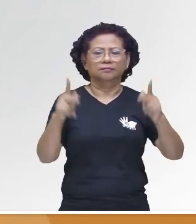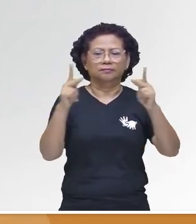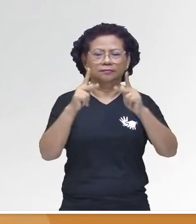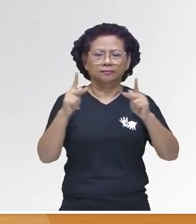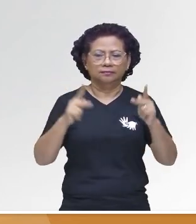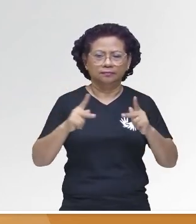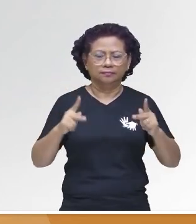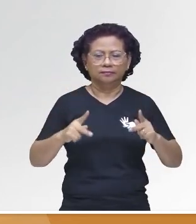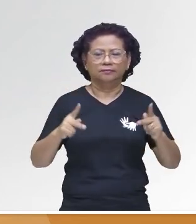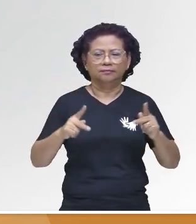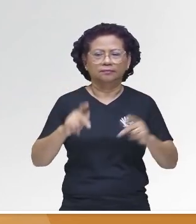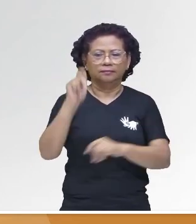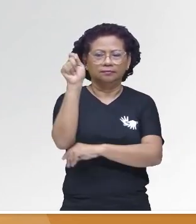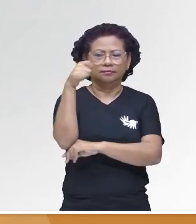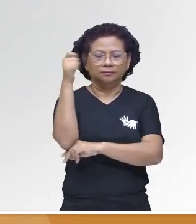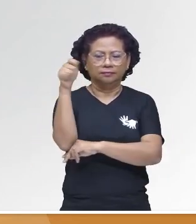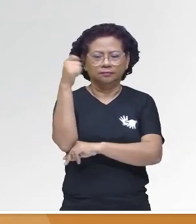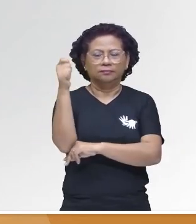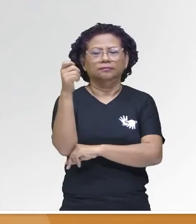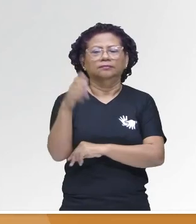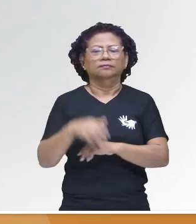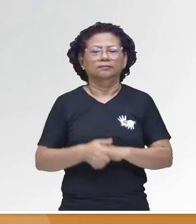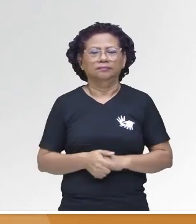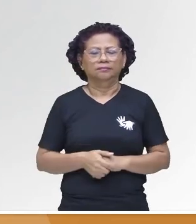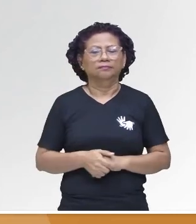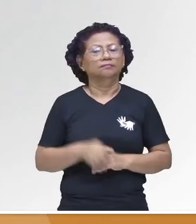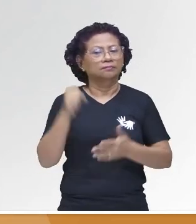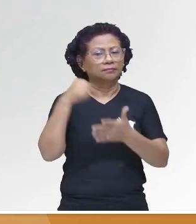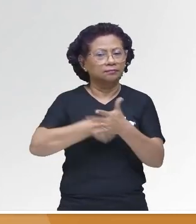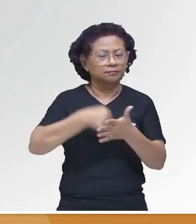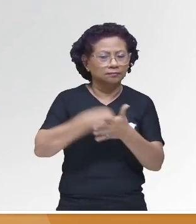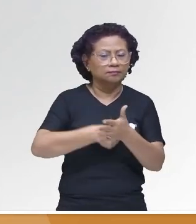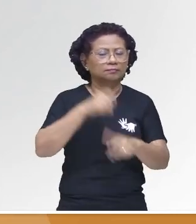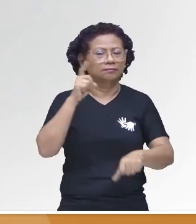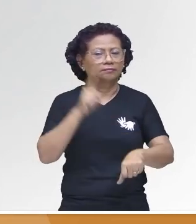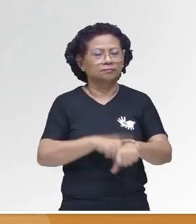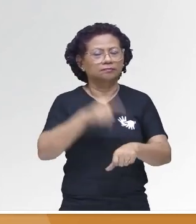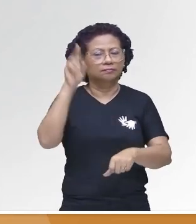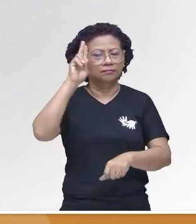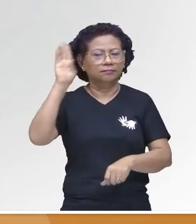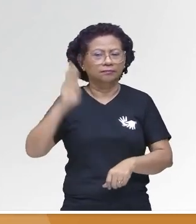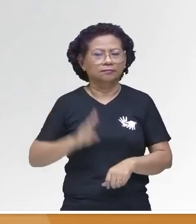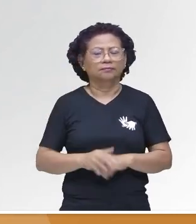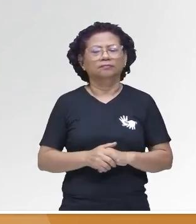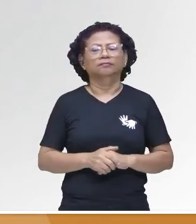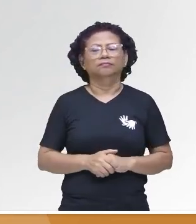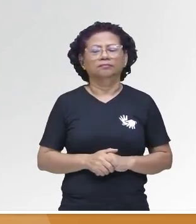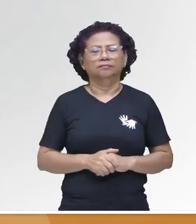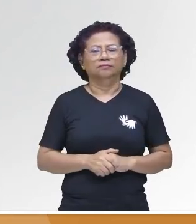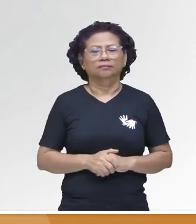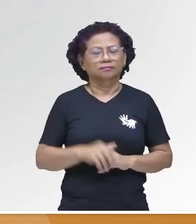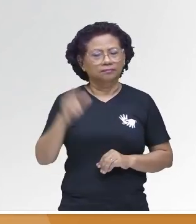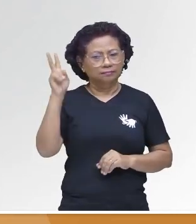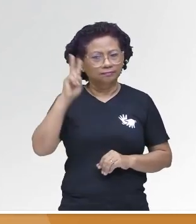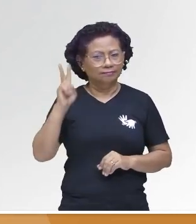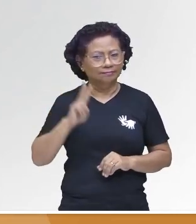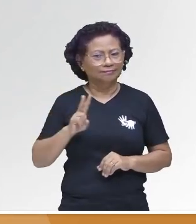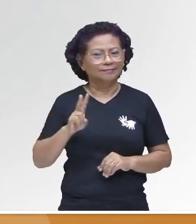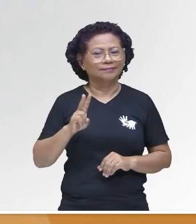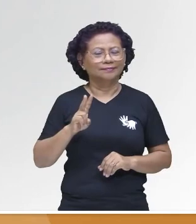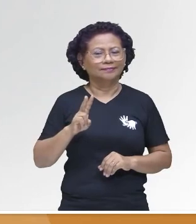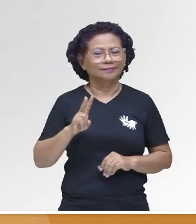Rio Grande do Sul. Esse é também um grande momento da nossa história, aonde